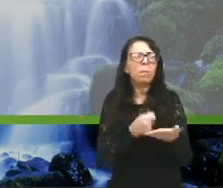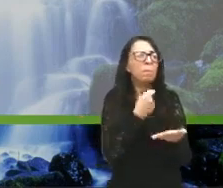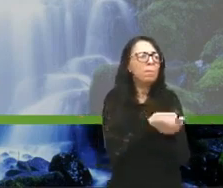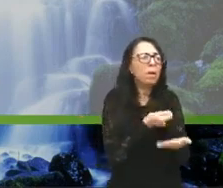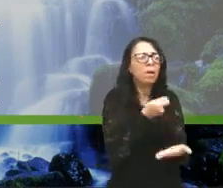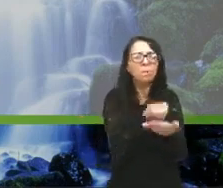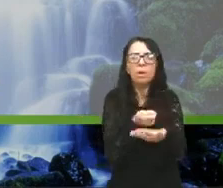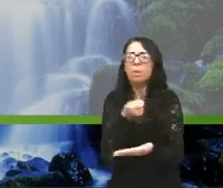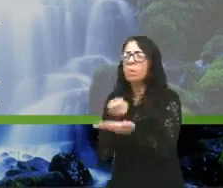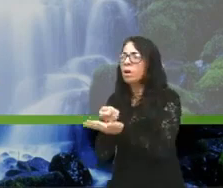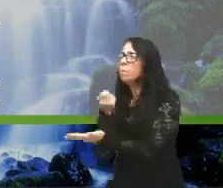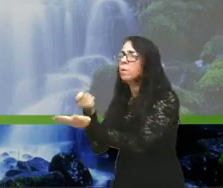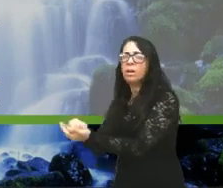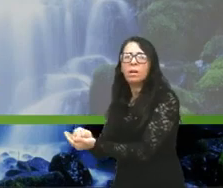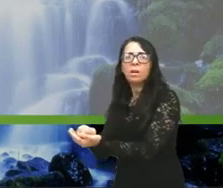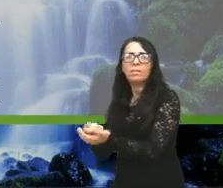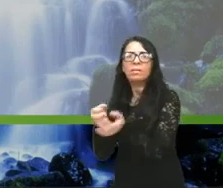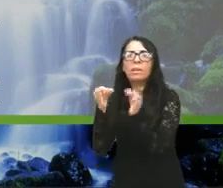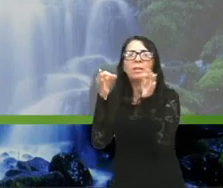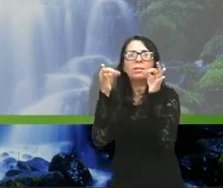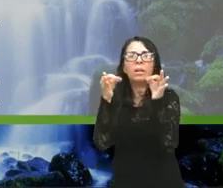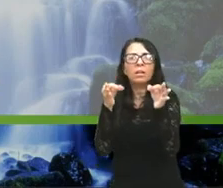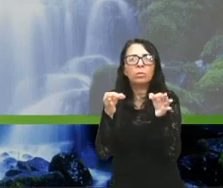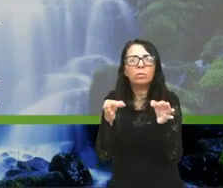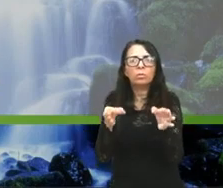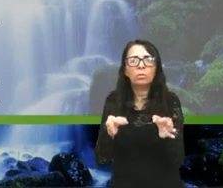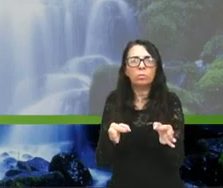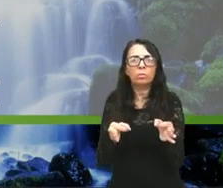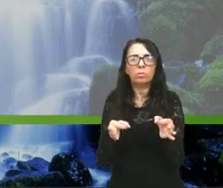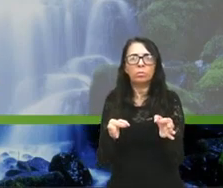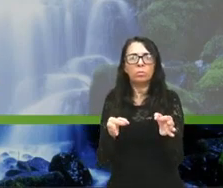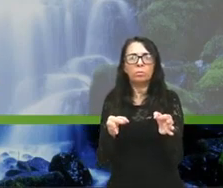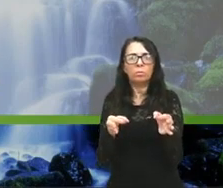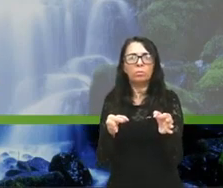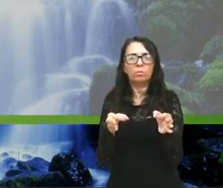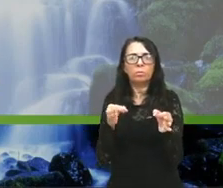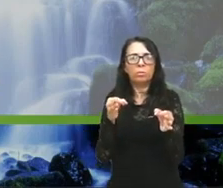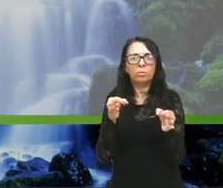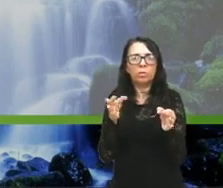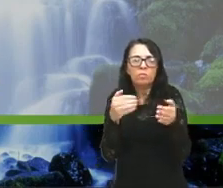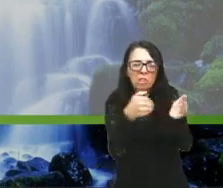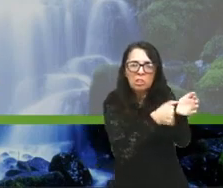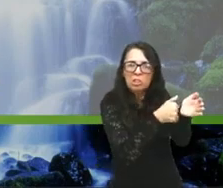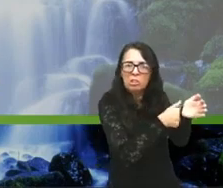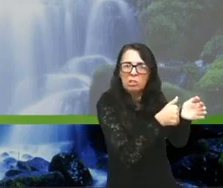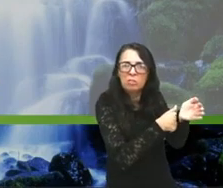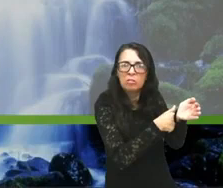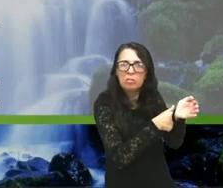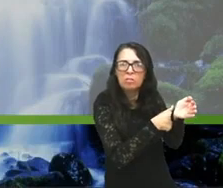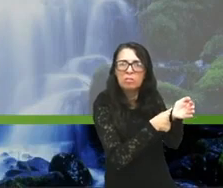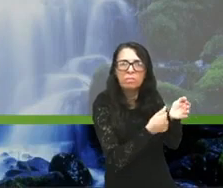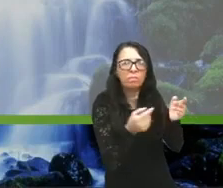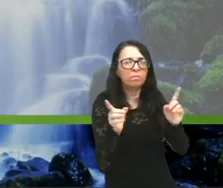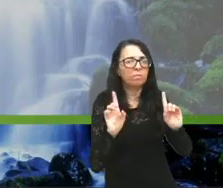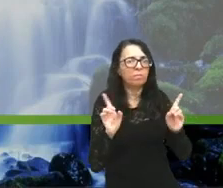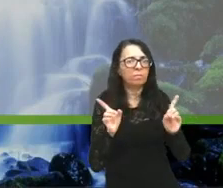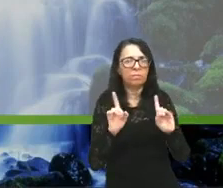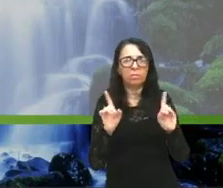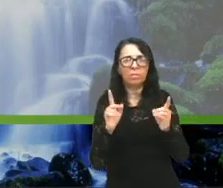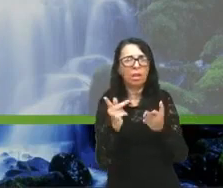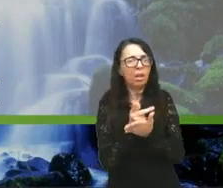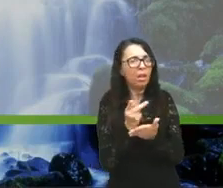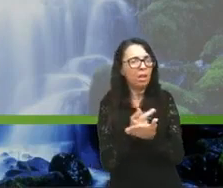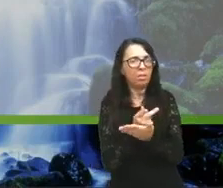compreensível. Mas aqueles que têm rendimento, que têm